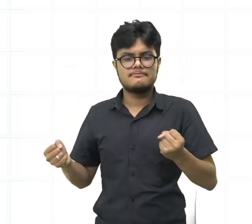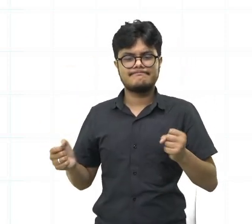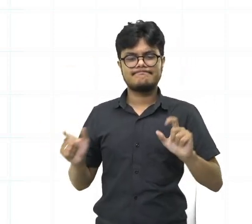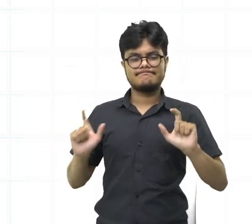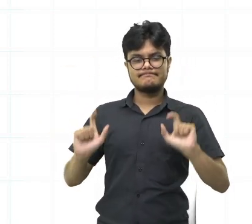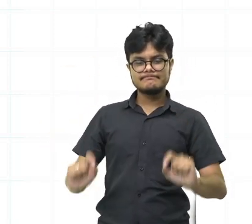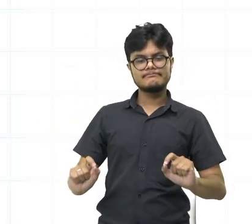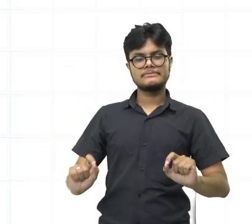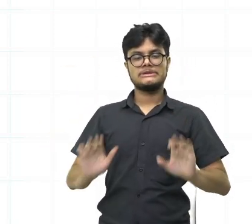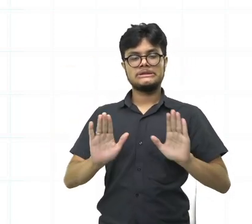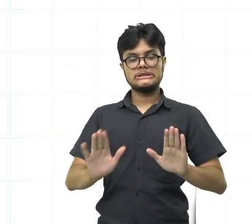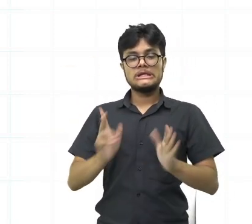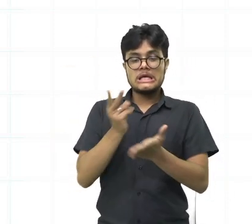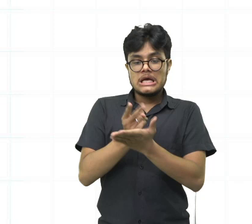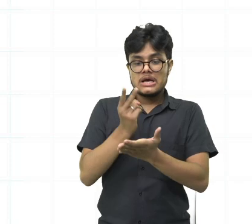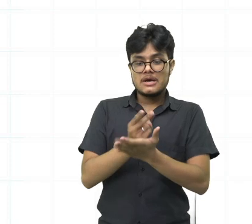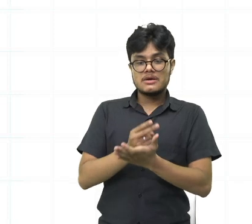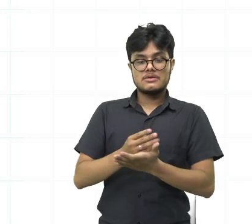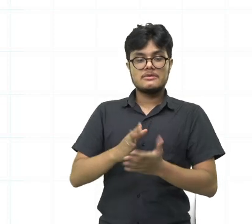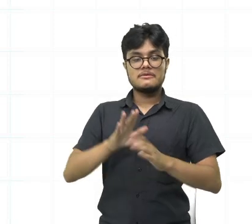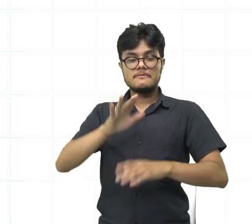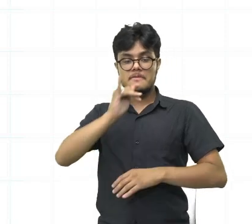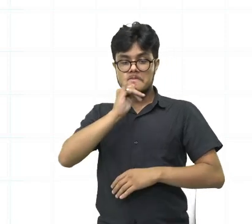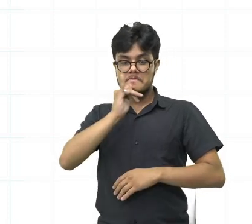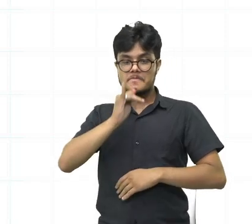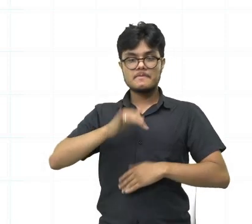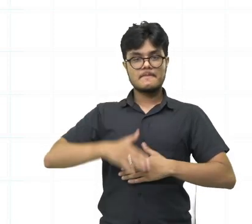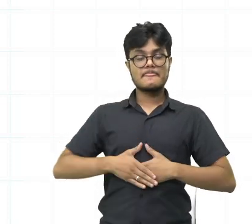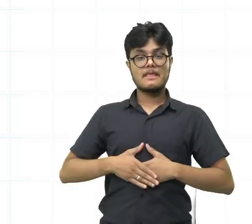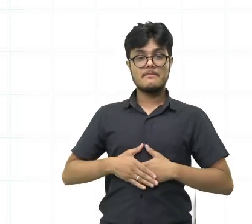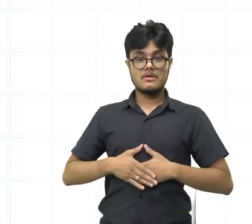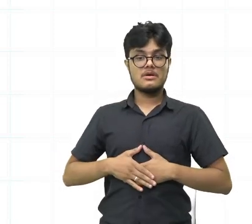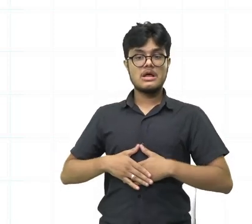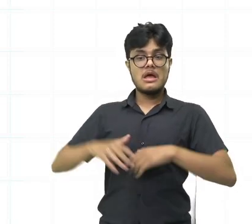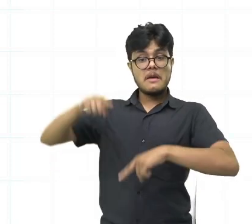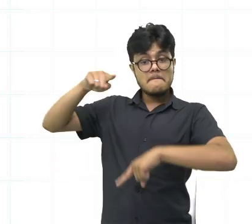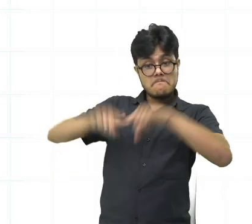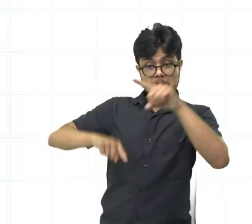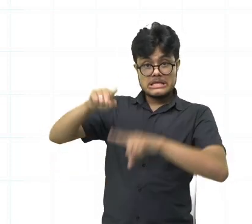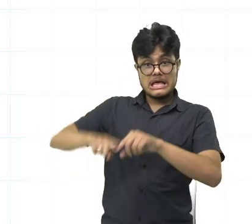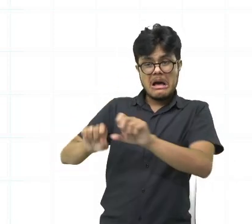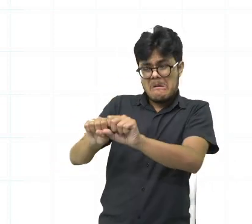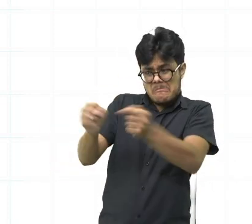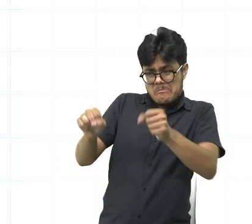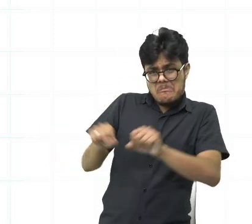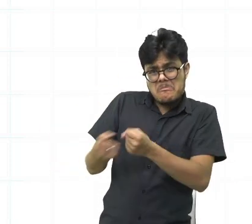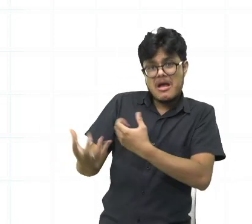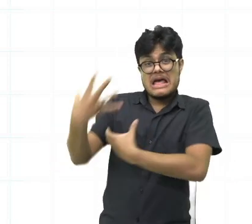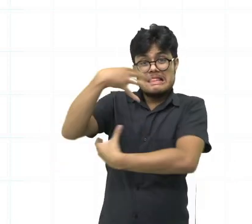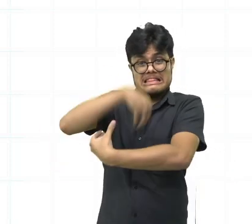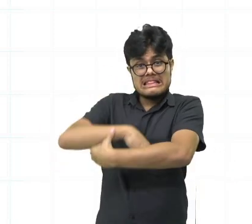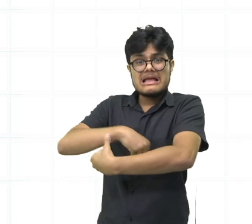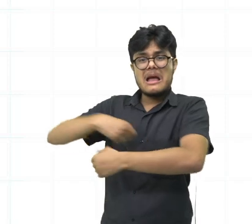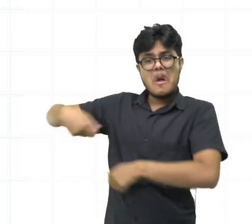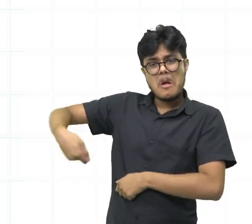danificar permanentemente alguns de seus mais estimados pertences.